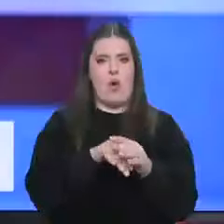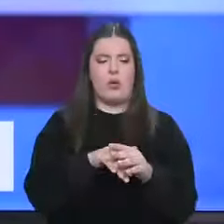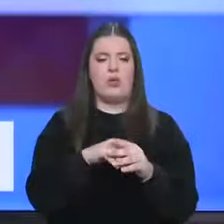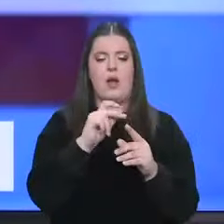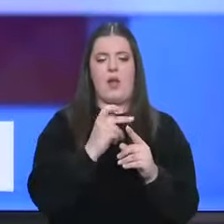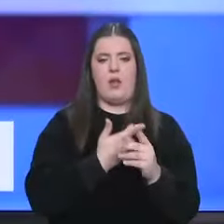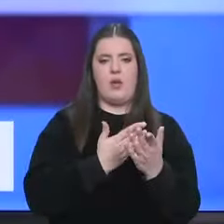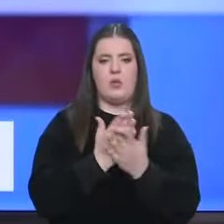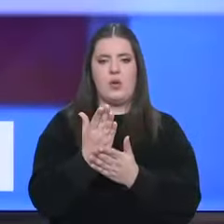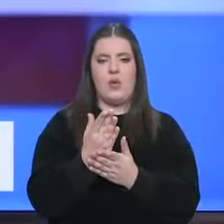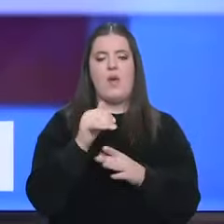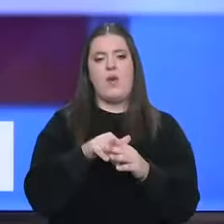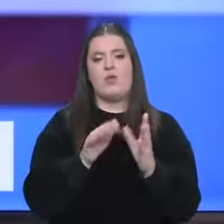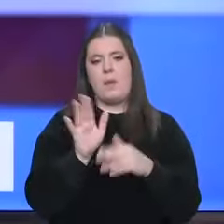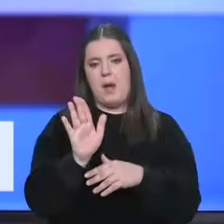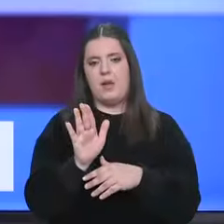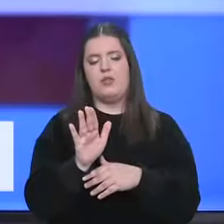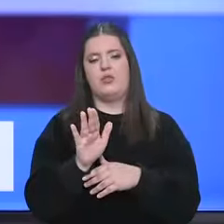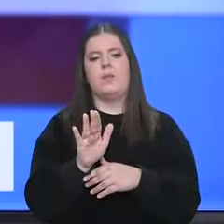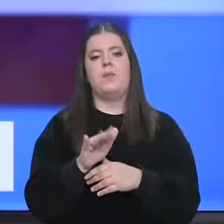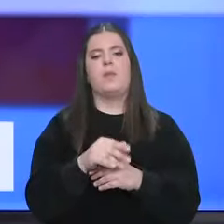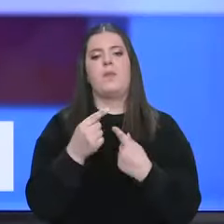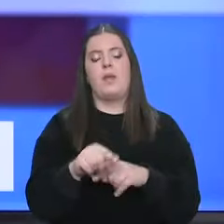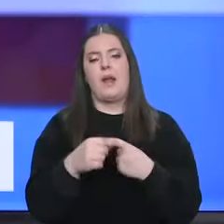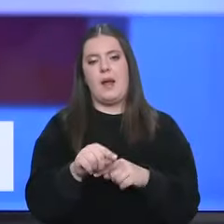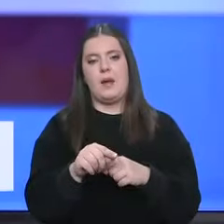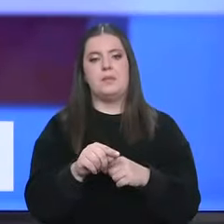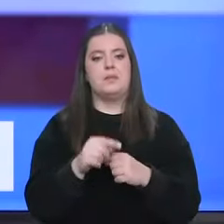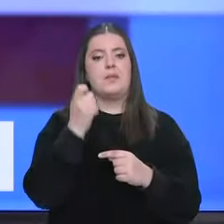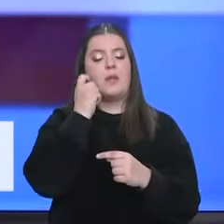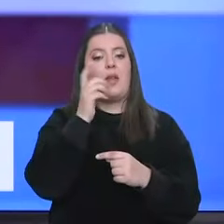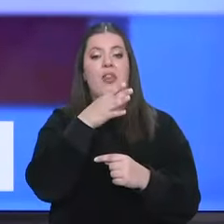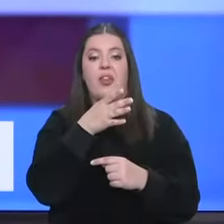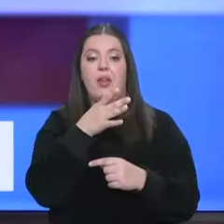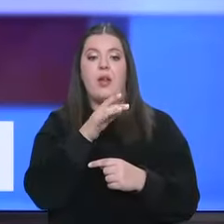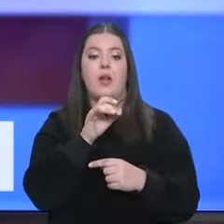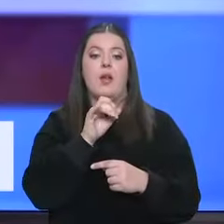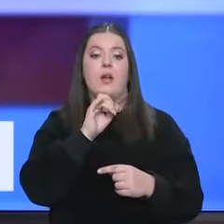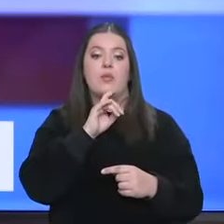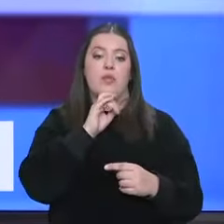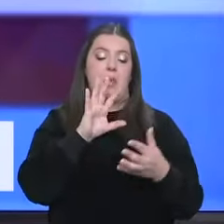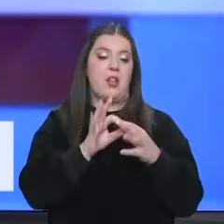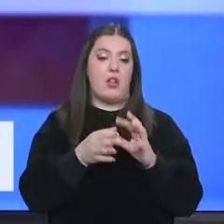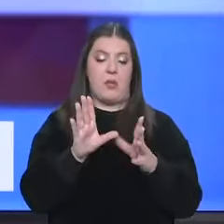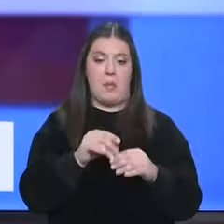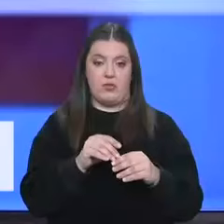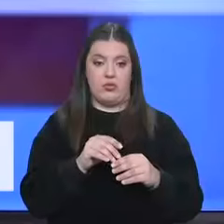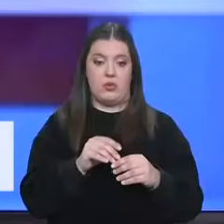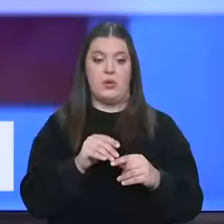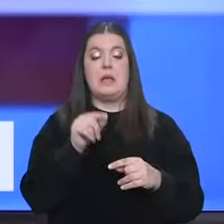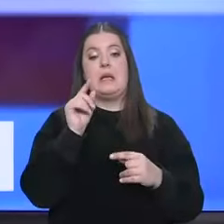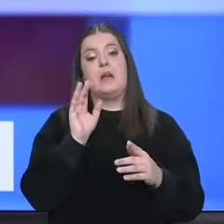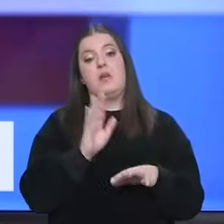permaneça com mais votos e com mais mandatos até há eh quer dizer quem diga que é isso que tem mais lógica bem Então nesse